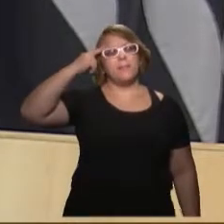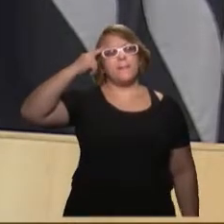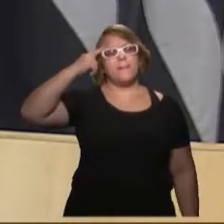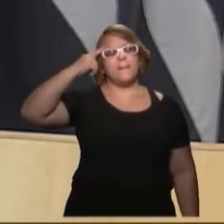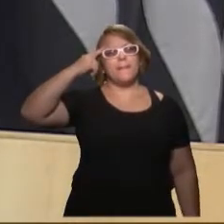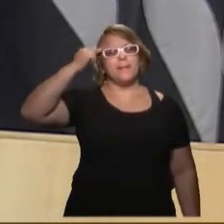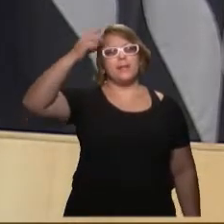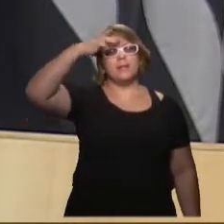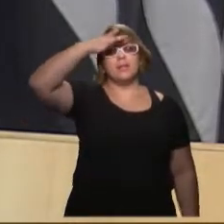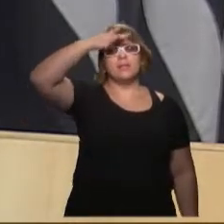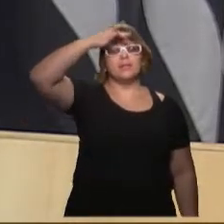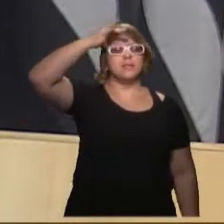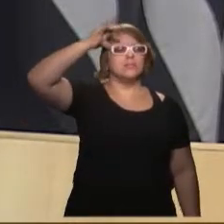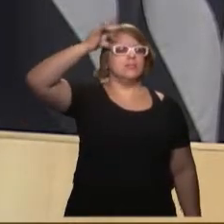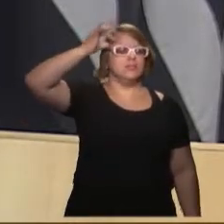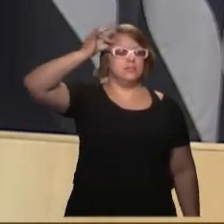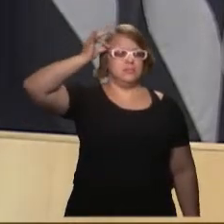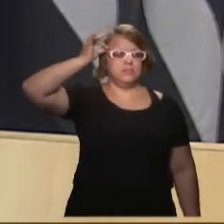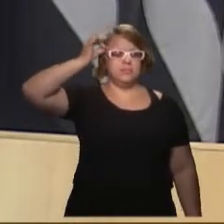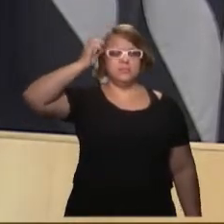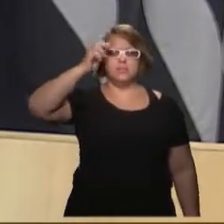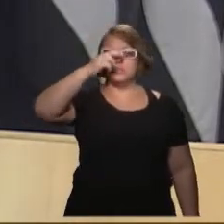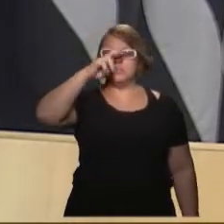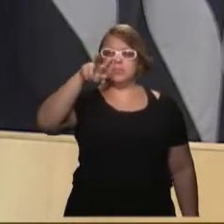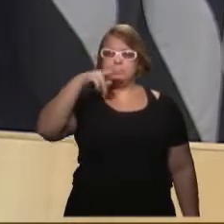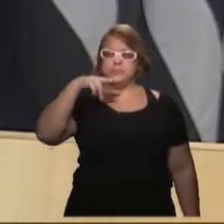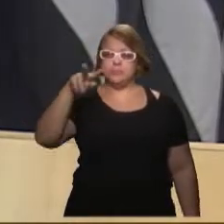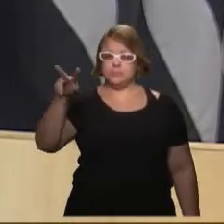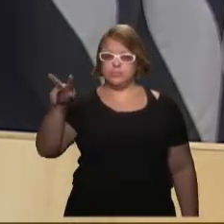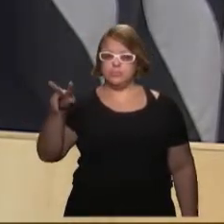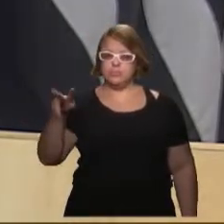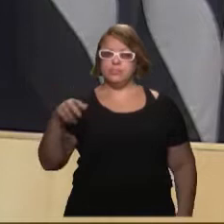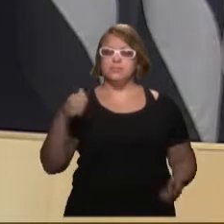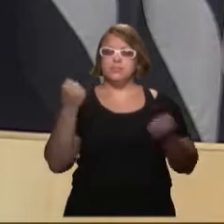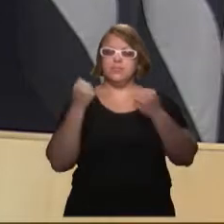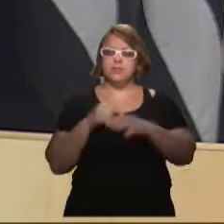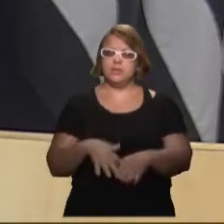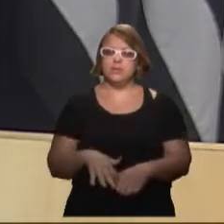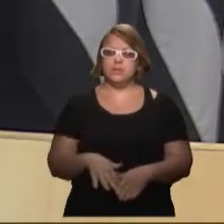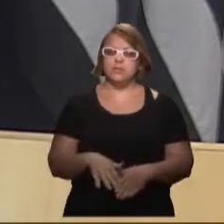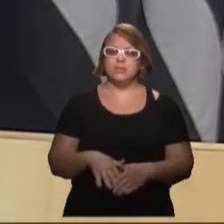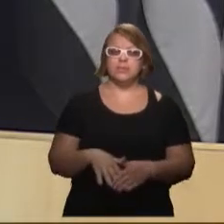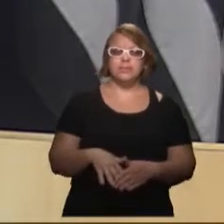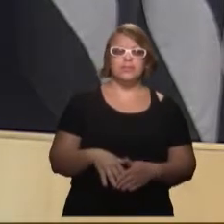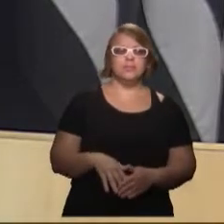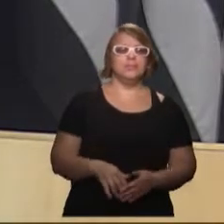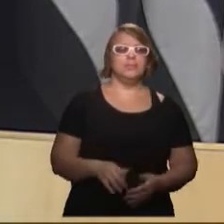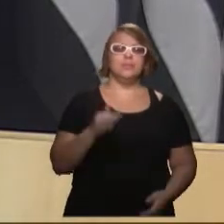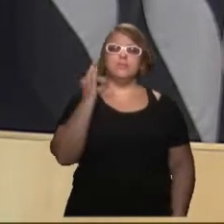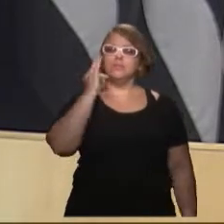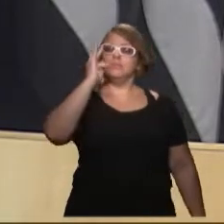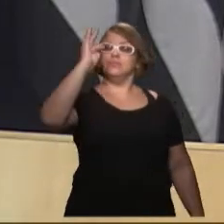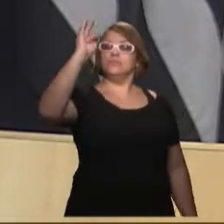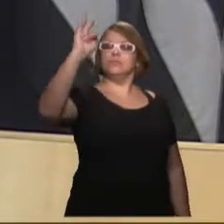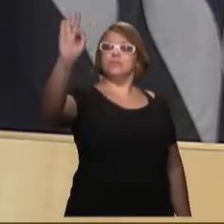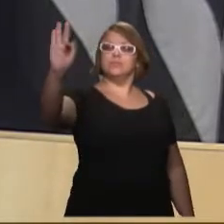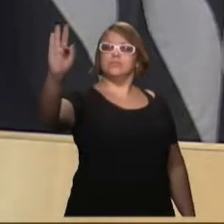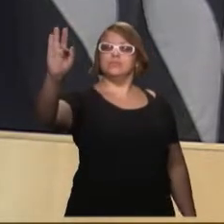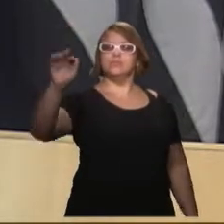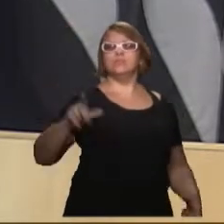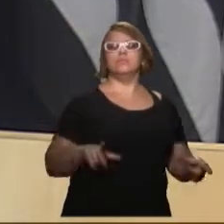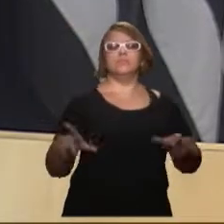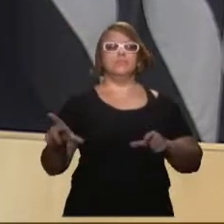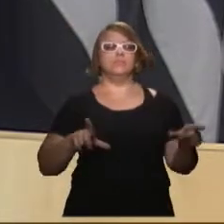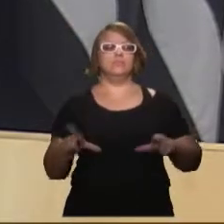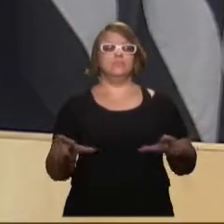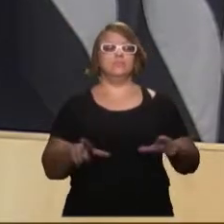vê no concurso a possibilidade de ter um emprego, se está desempregado e se ele não tem que pagar a taxa de inscrição, é